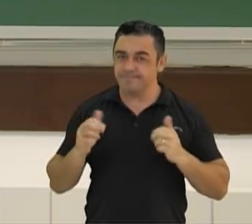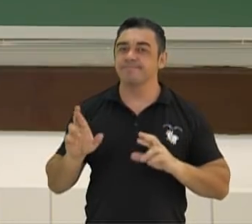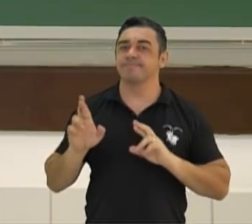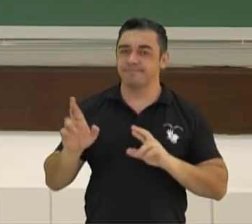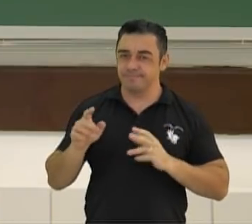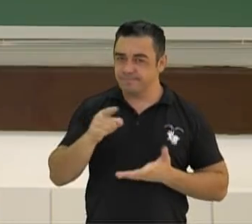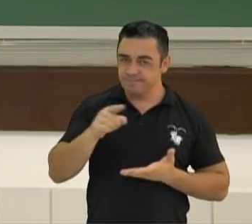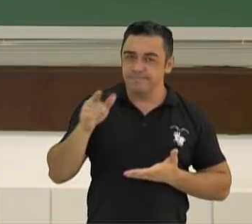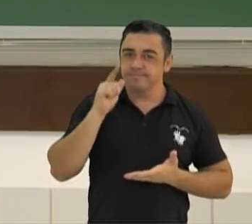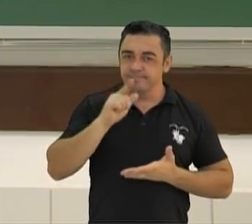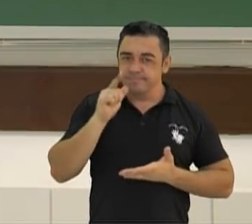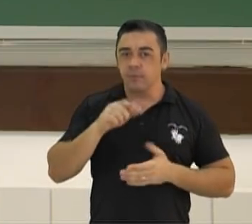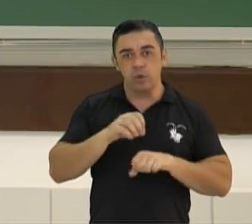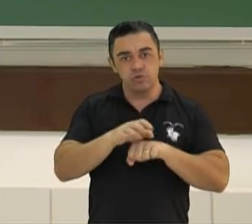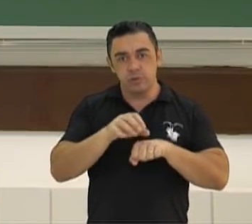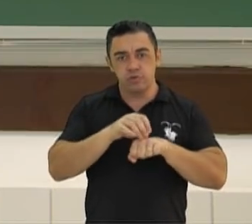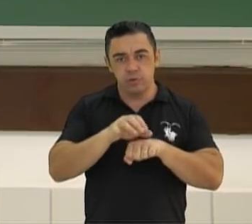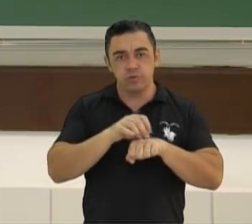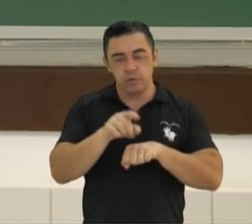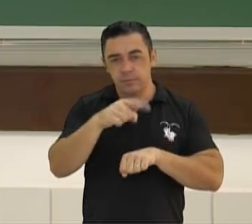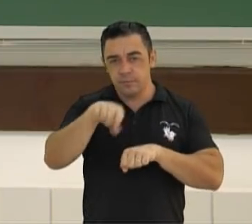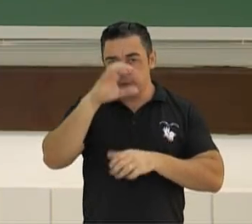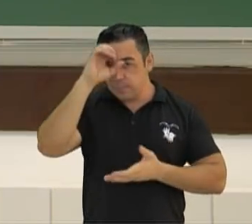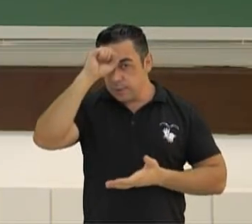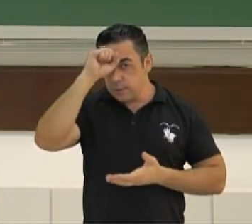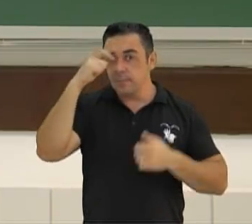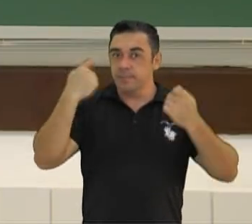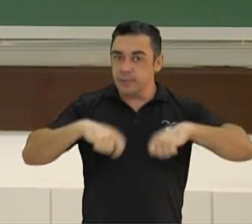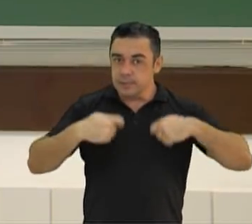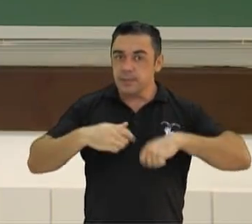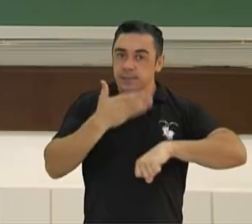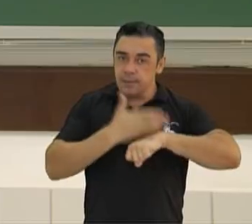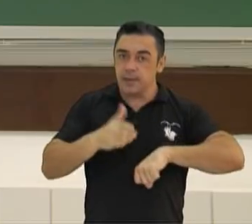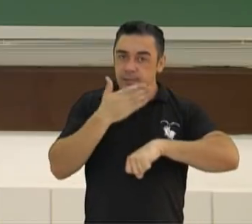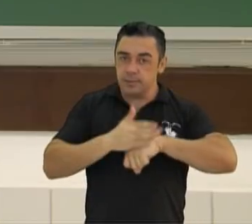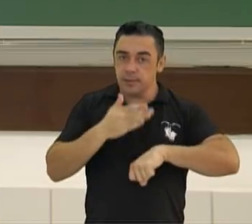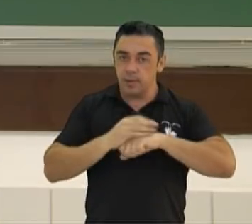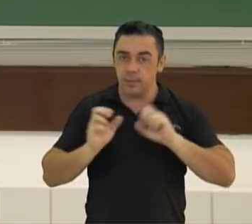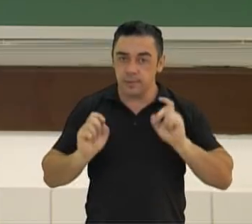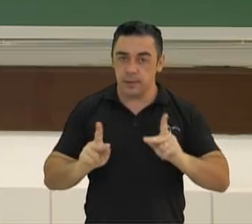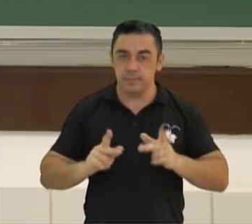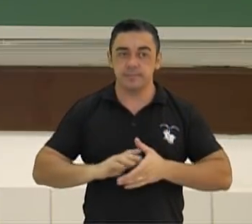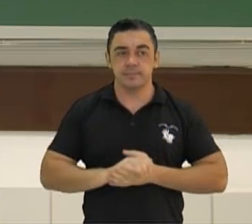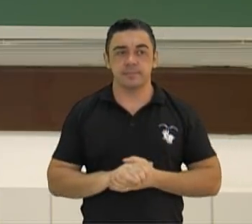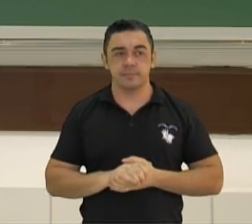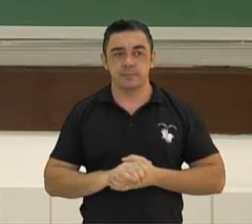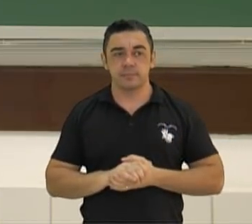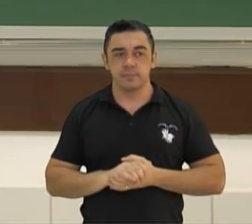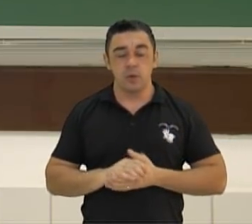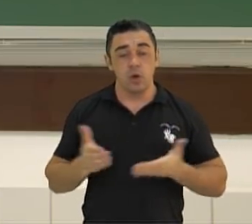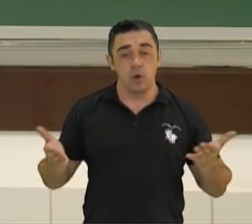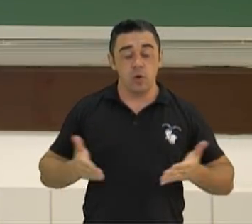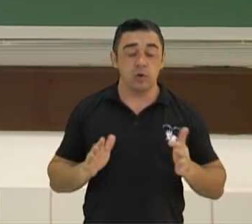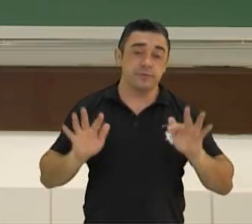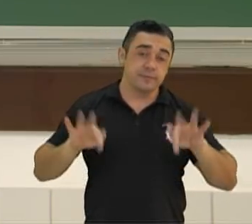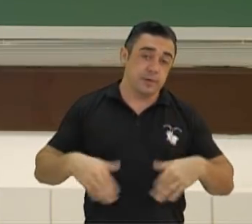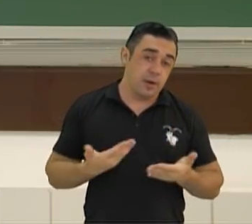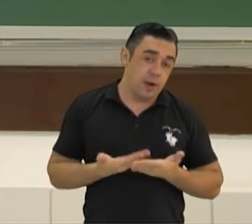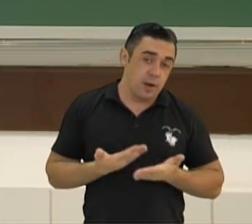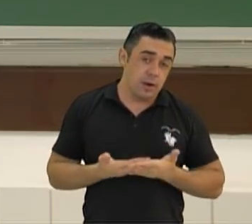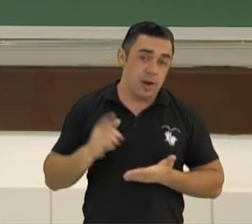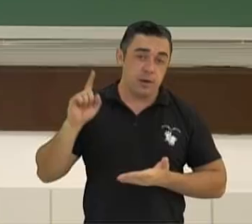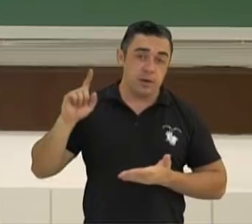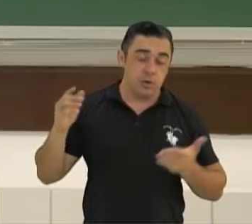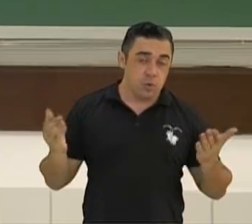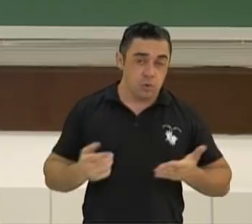Espero que sim. Olha quanta dica a prof deu, hein? Tem que treinar, tá bom? E vamos ficando por aqui. Na